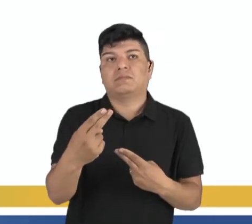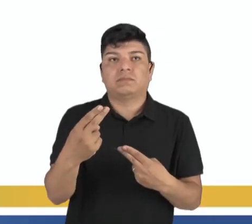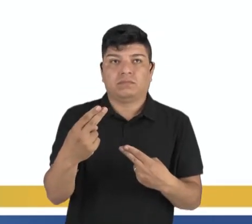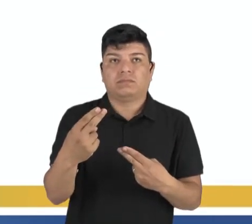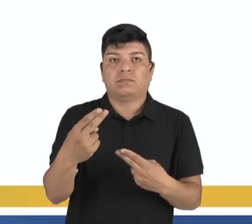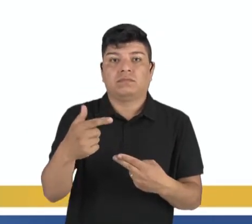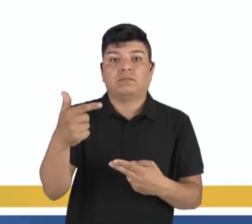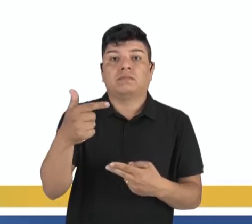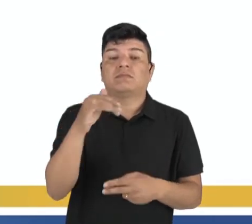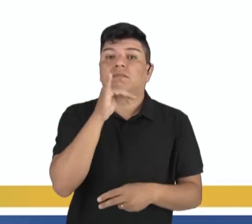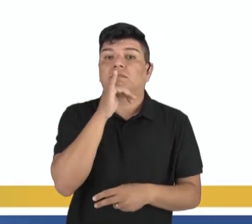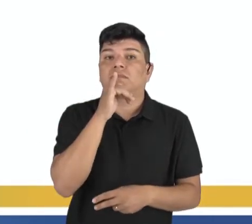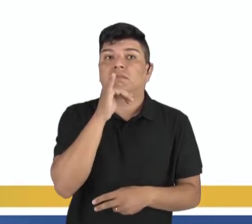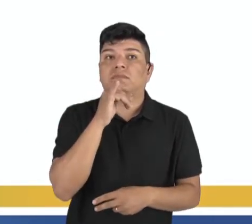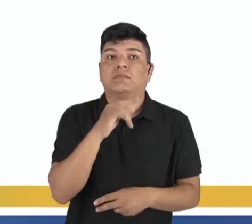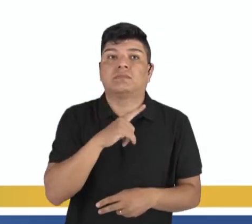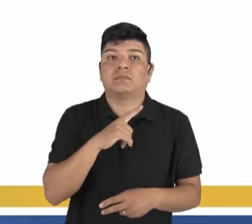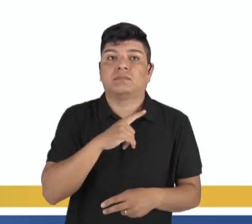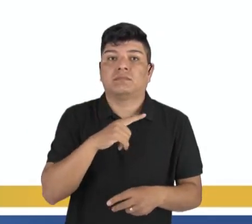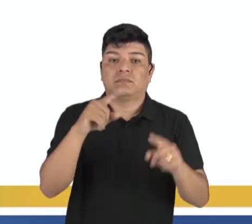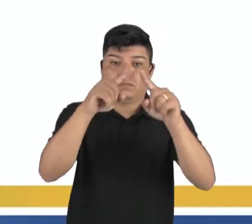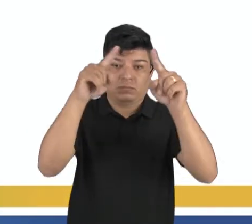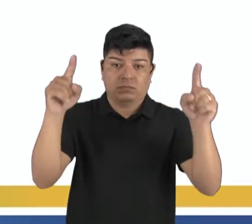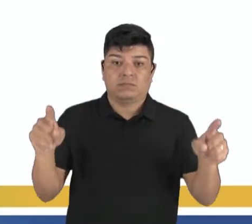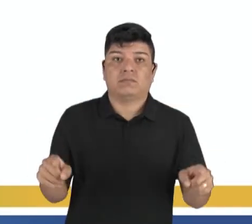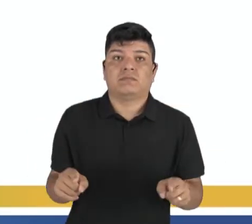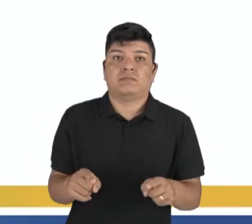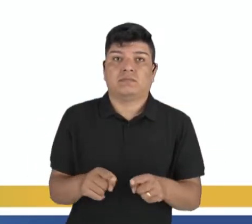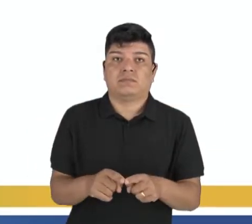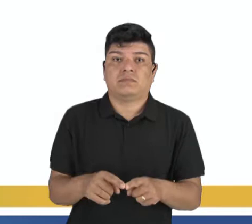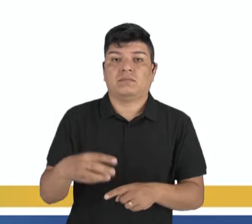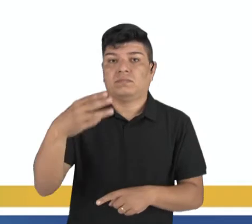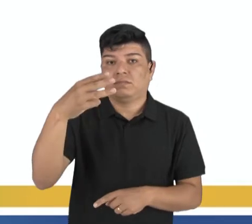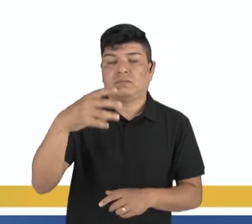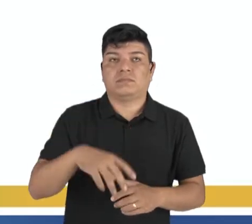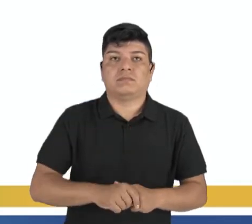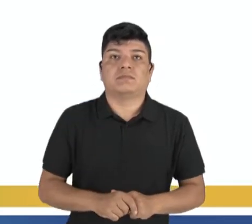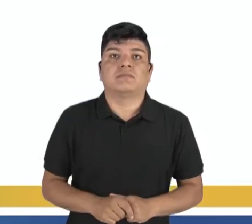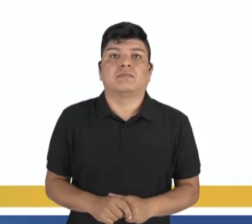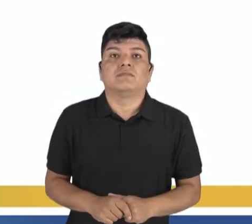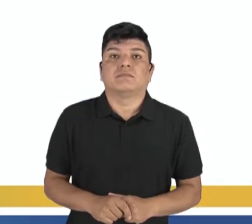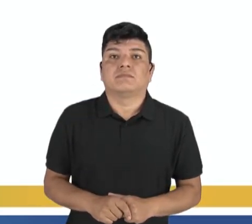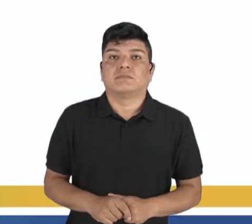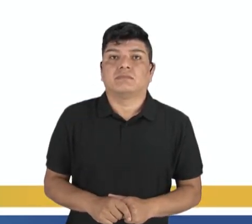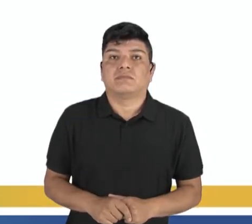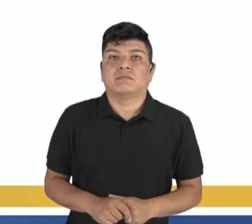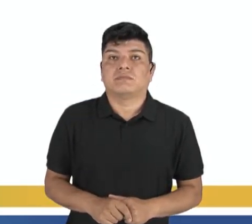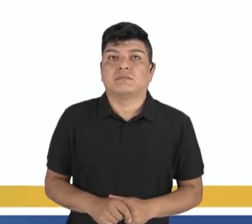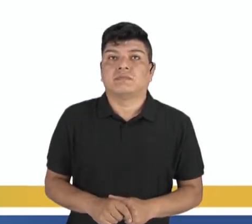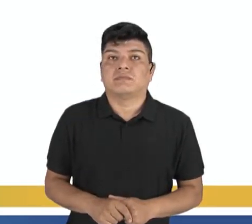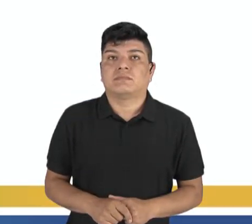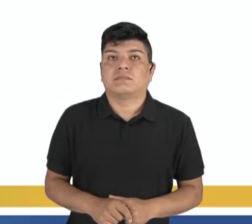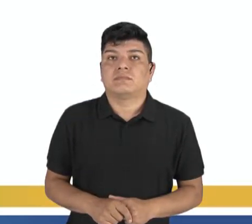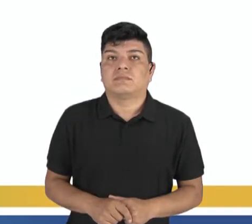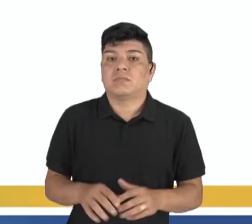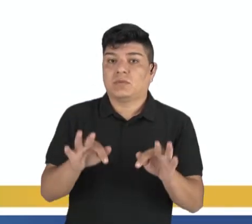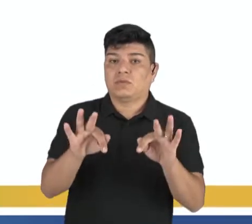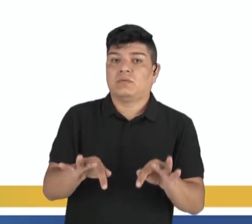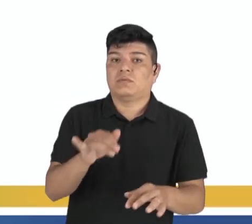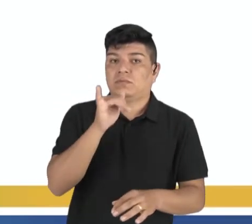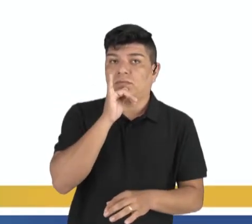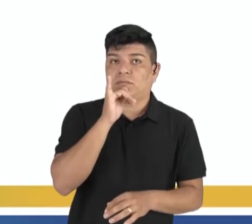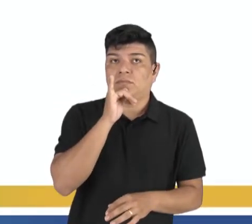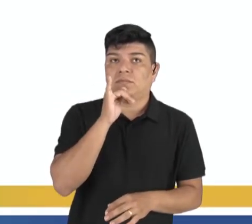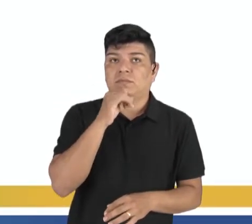essa segundo exemplo tem uma simetria rotacional de ordem 3 eu já nesse